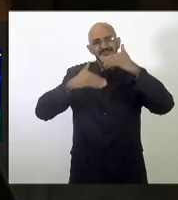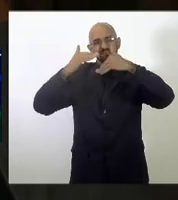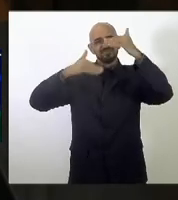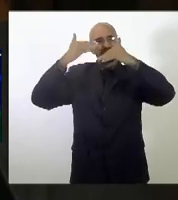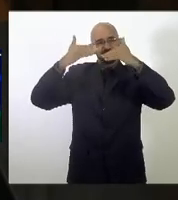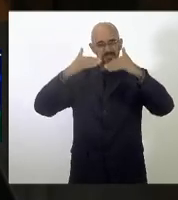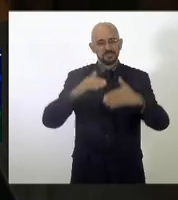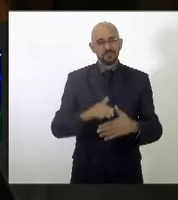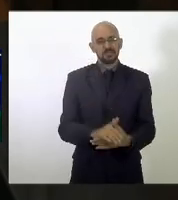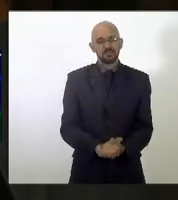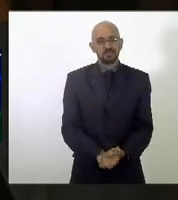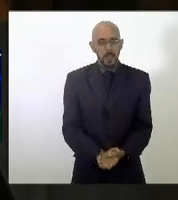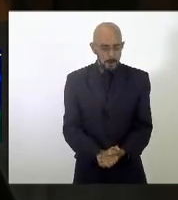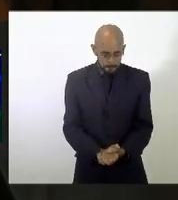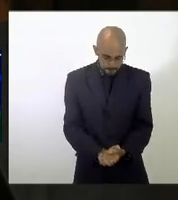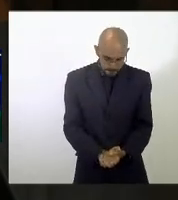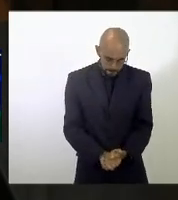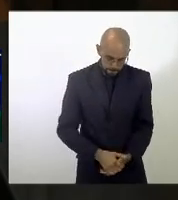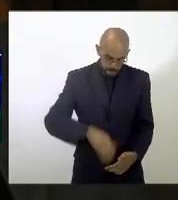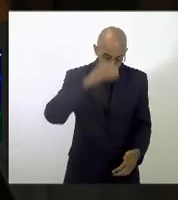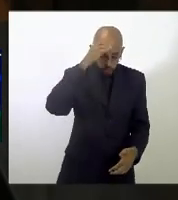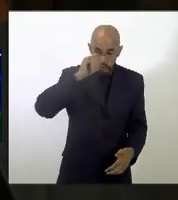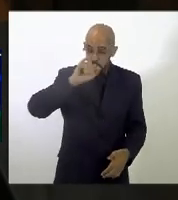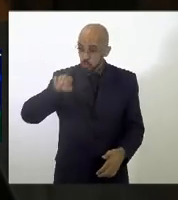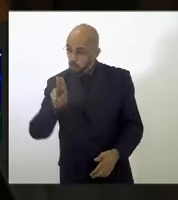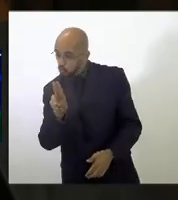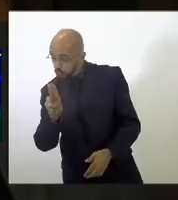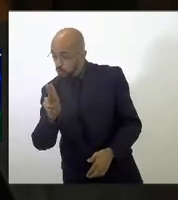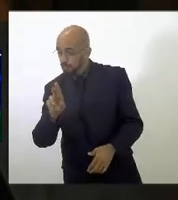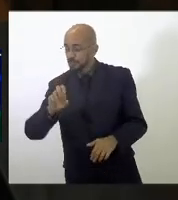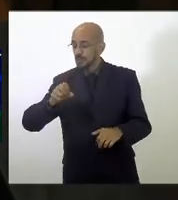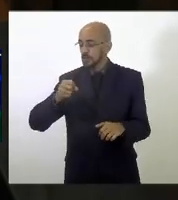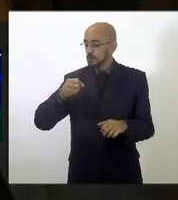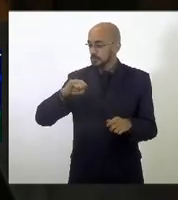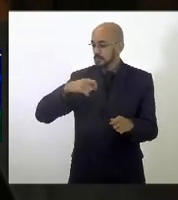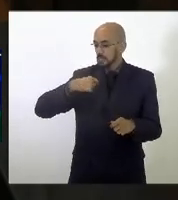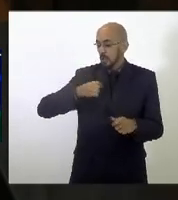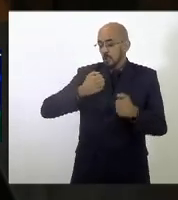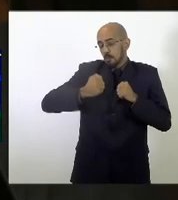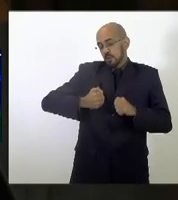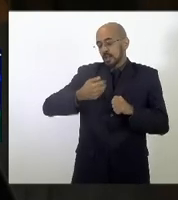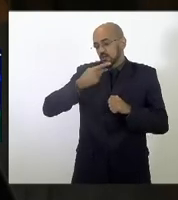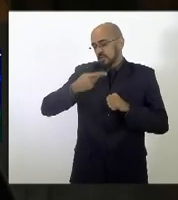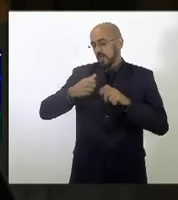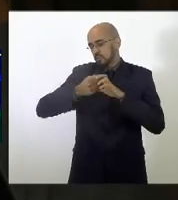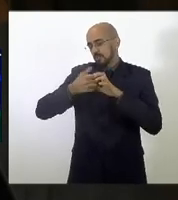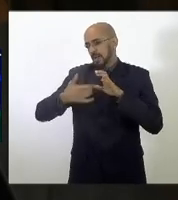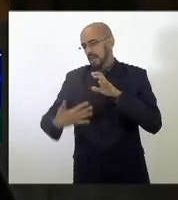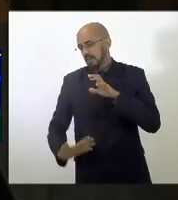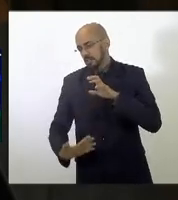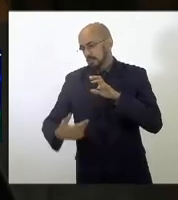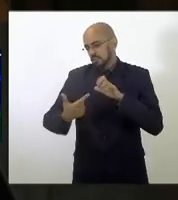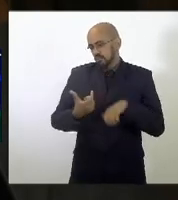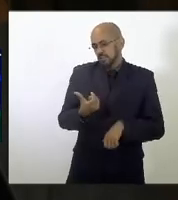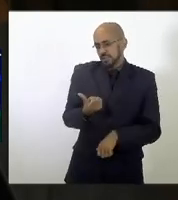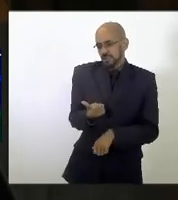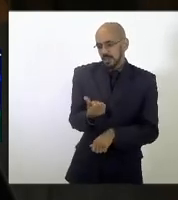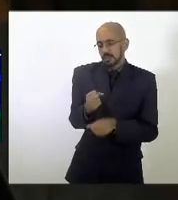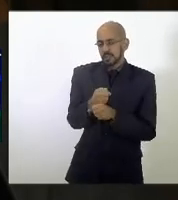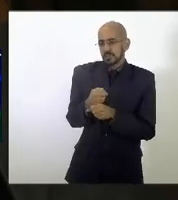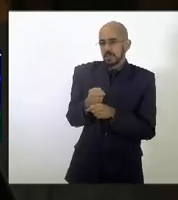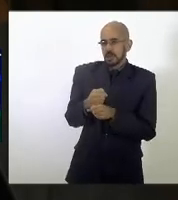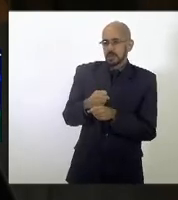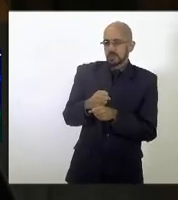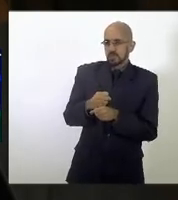Ju, se eu pudesse, assim, me colocar uma característica nesses 26 anos